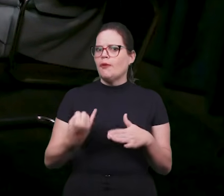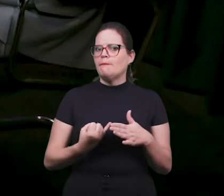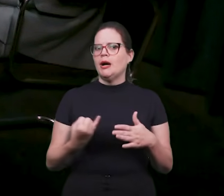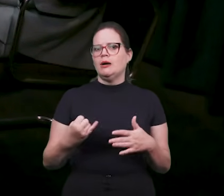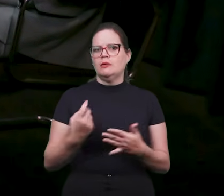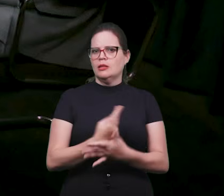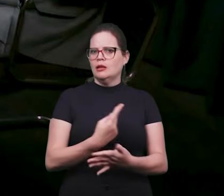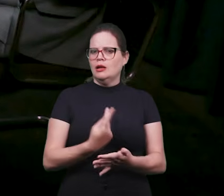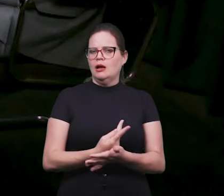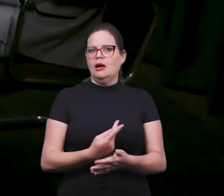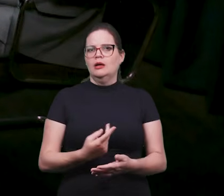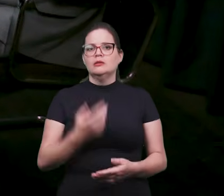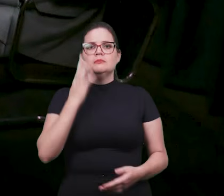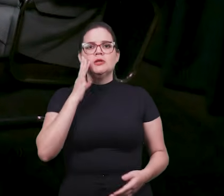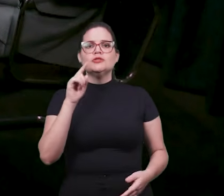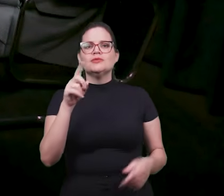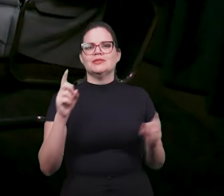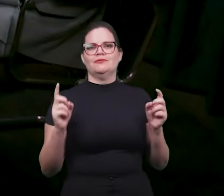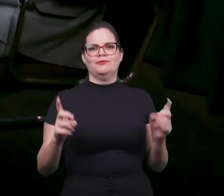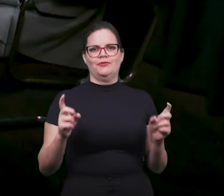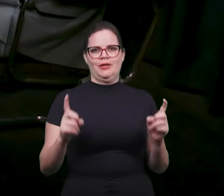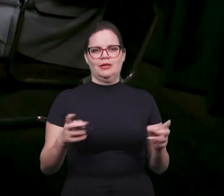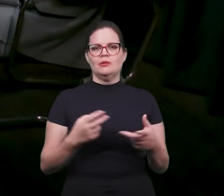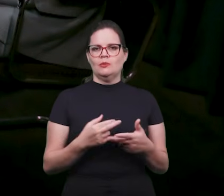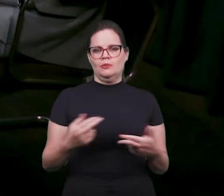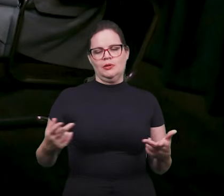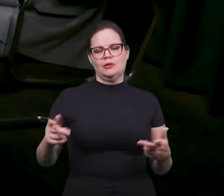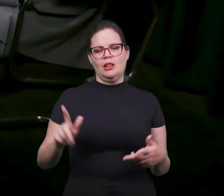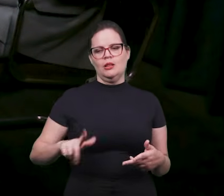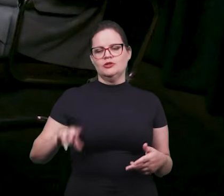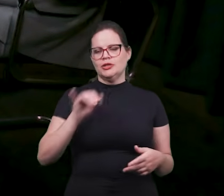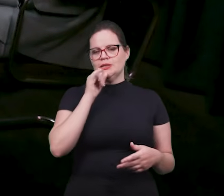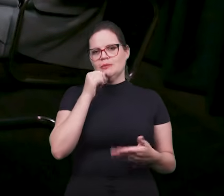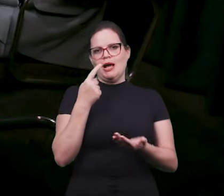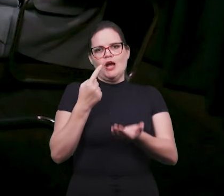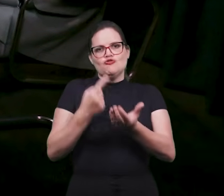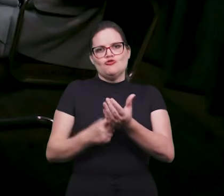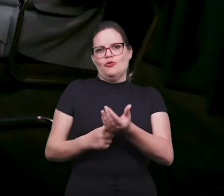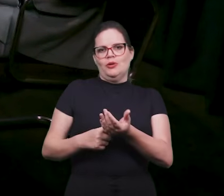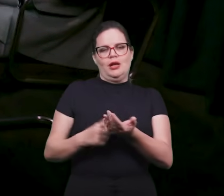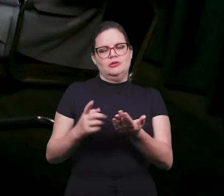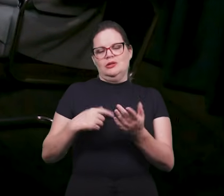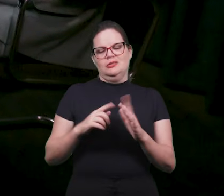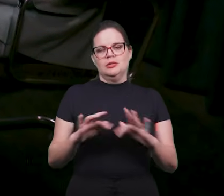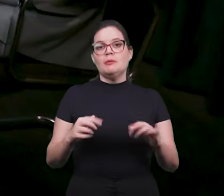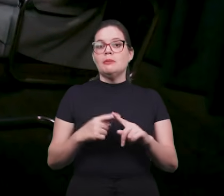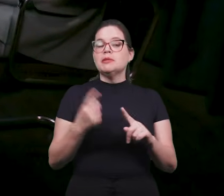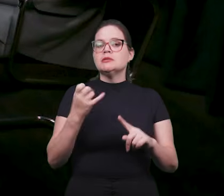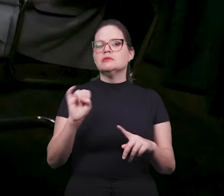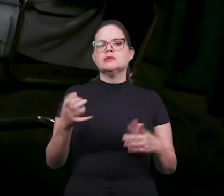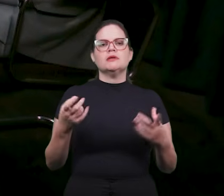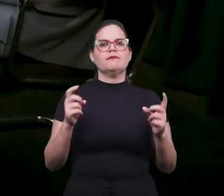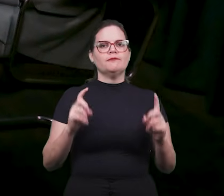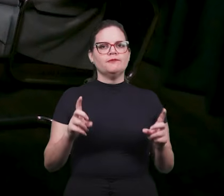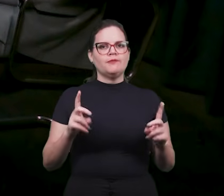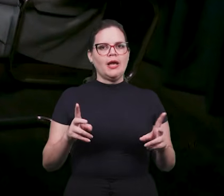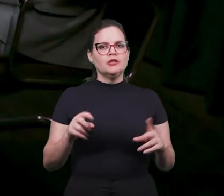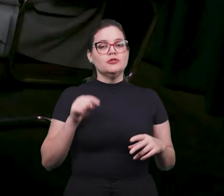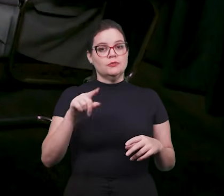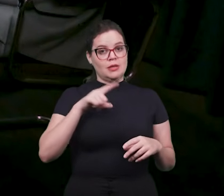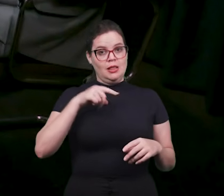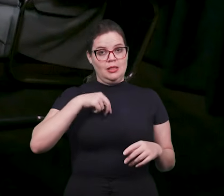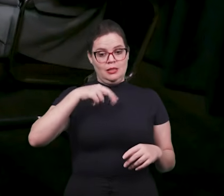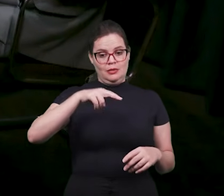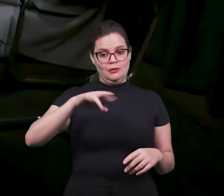Então, imagina, quando você vende algo, claro, então, assim, é um cachorro quente, é uma coisa menor também, mas quando você vende e você tem